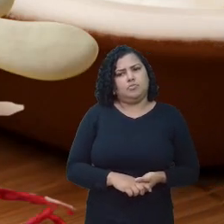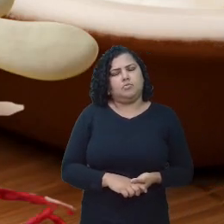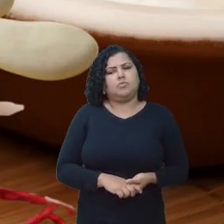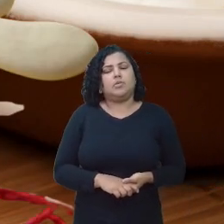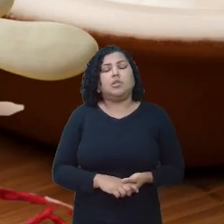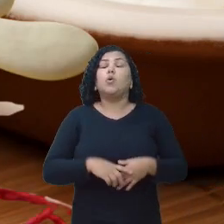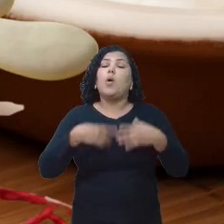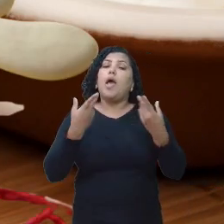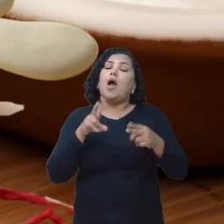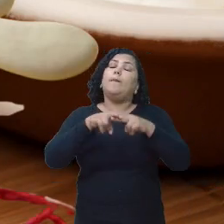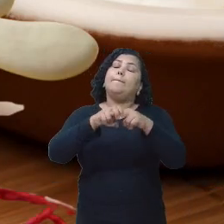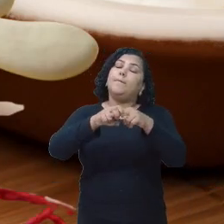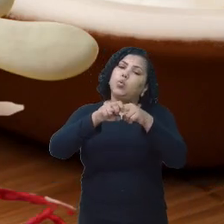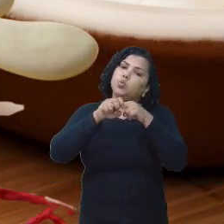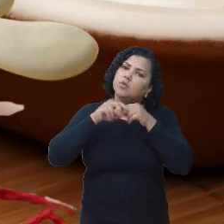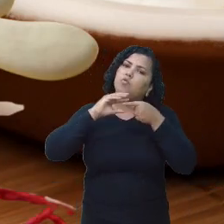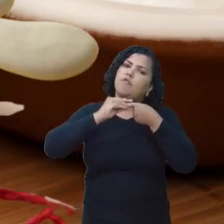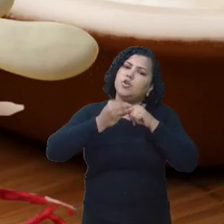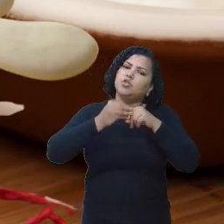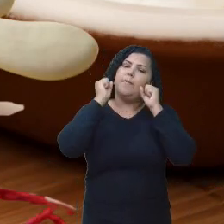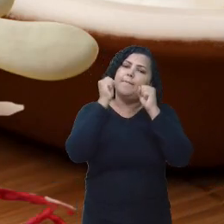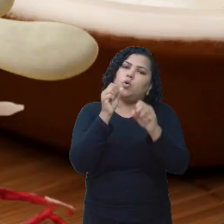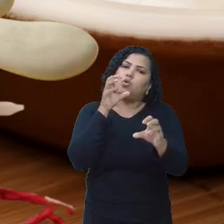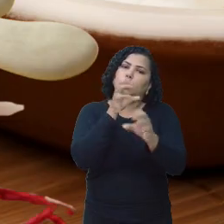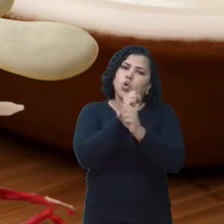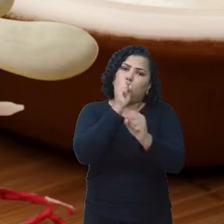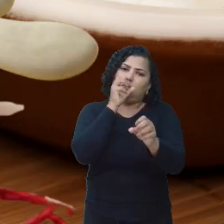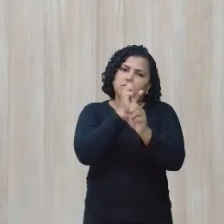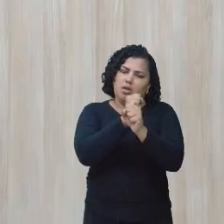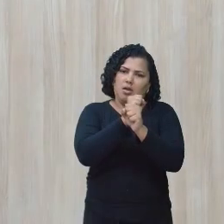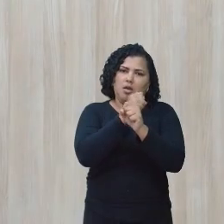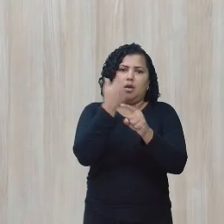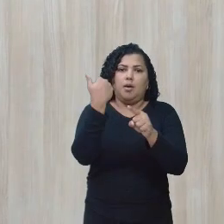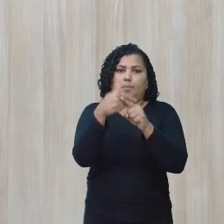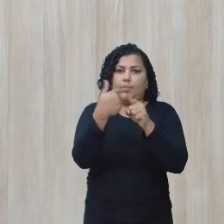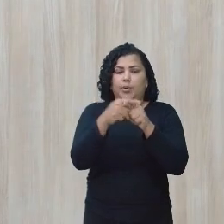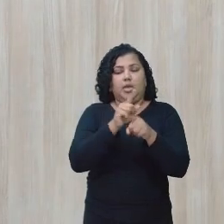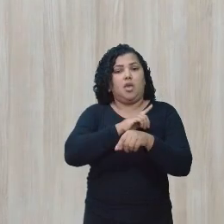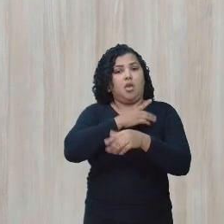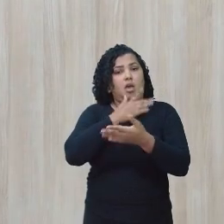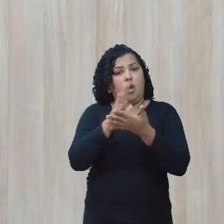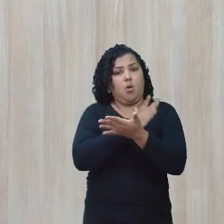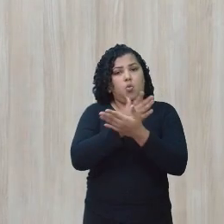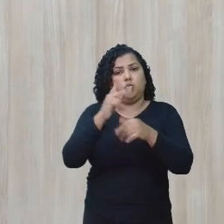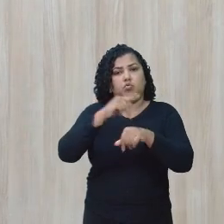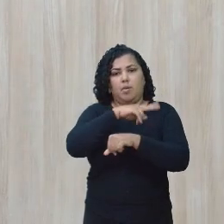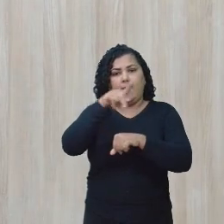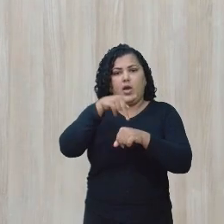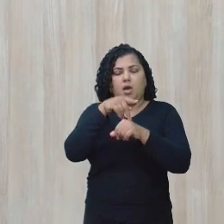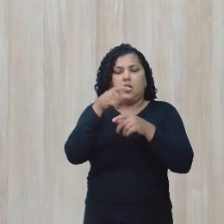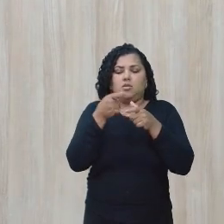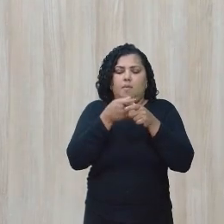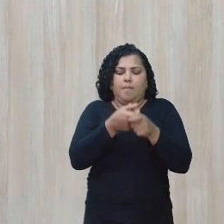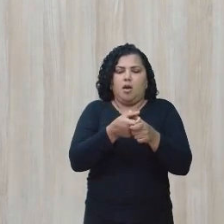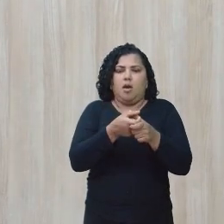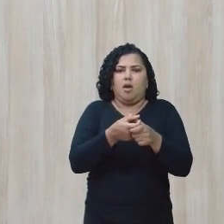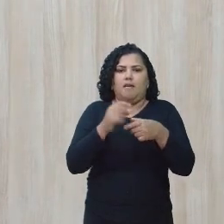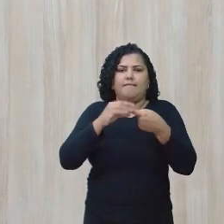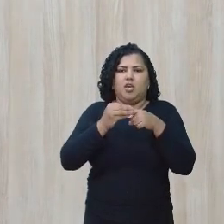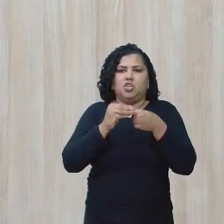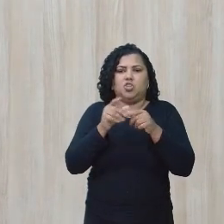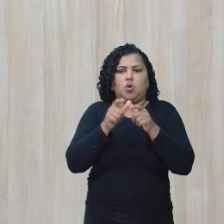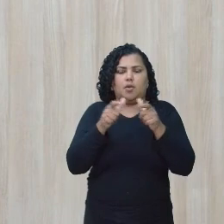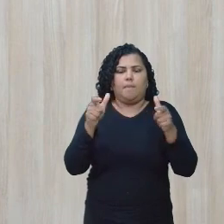Por isso que o feijão ele é contável, considerando que em alguns países usa-se mais a fava. Então, guarda essa